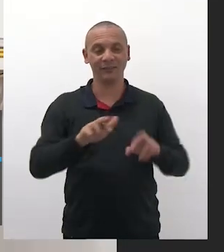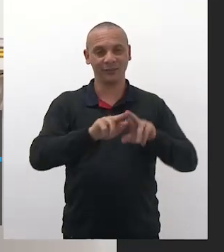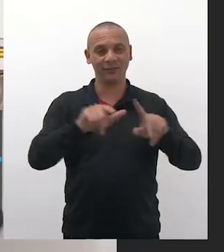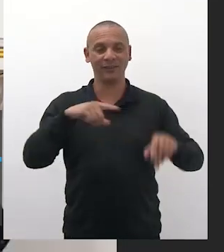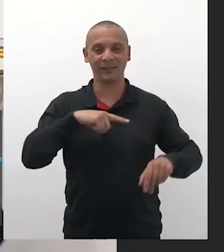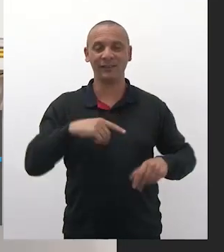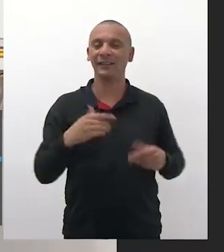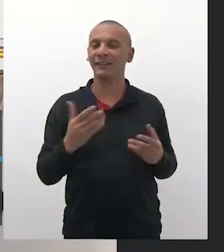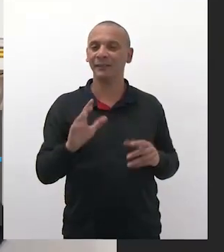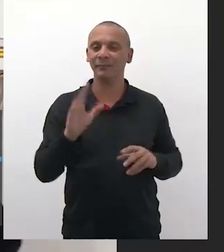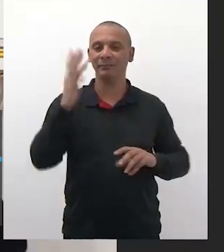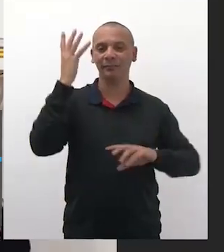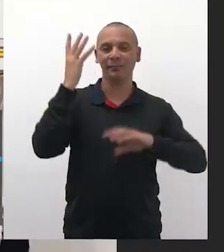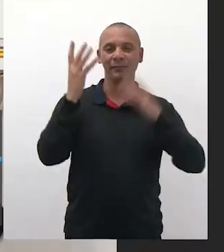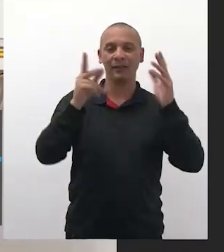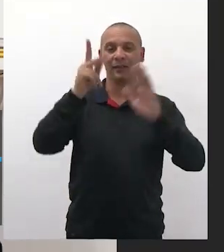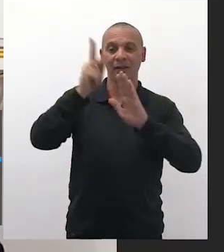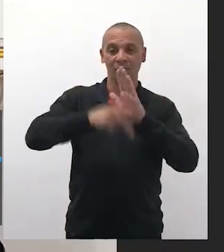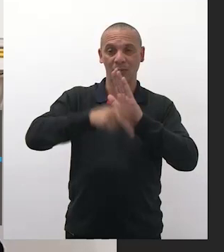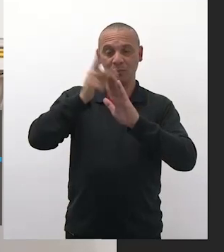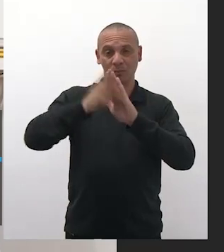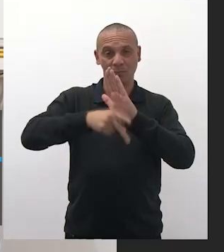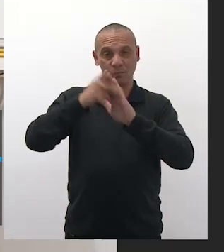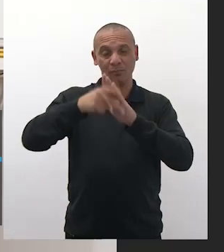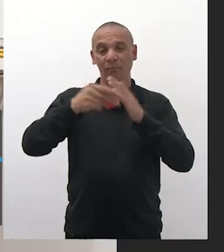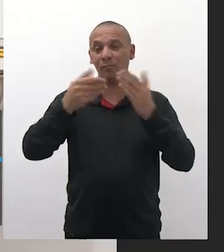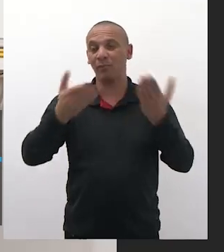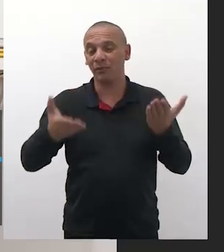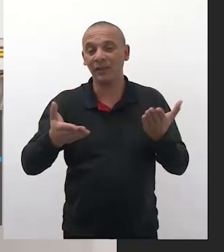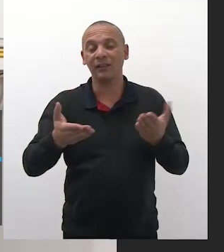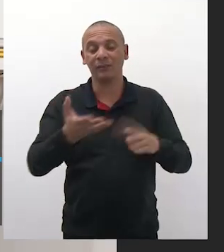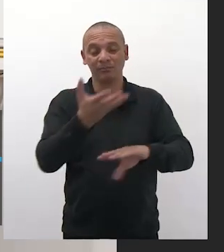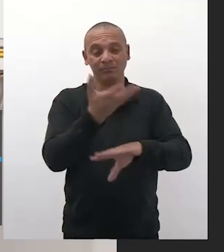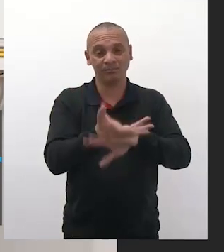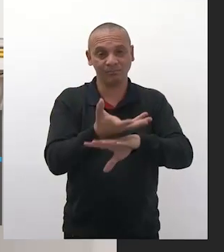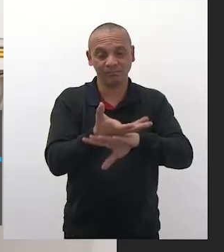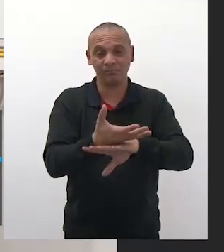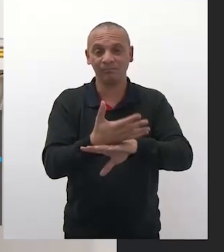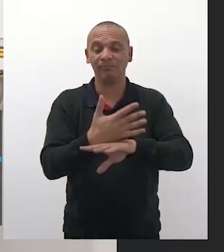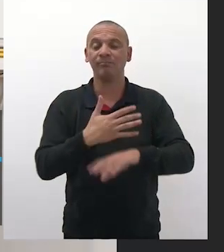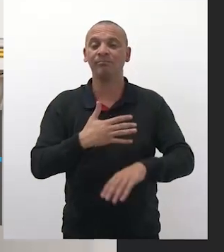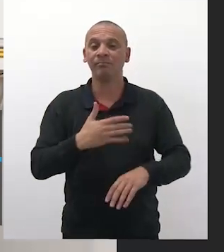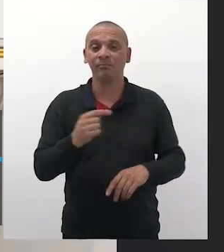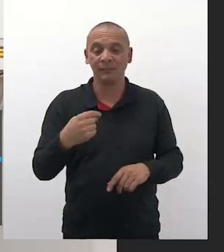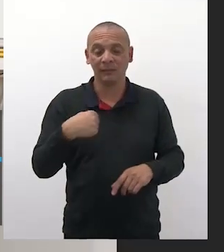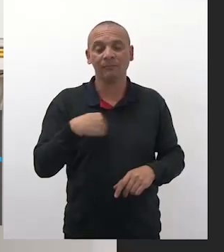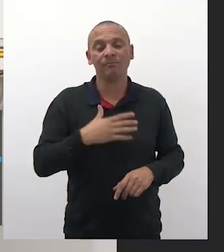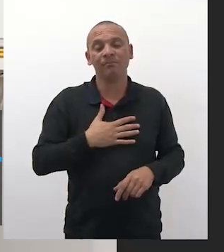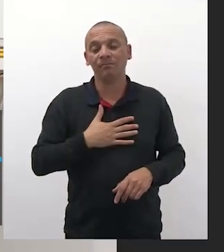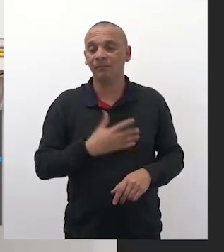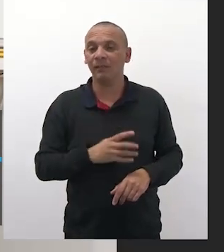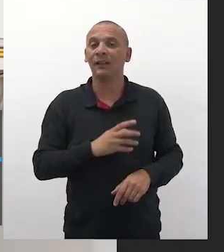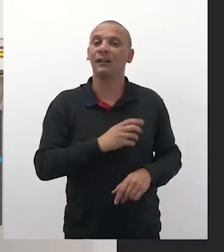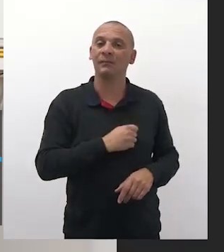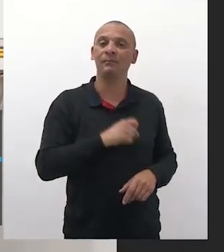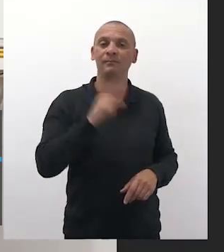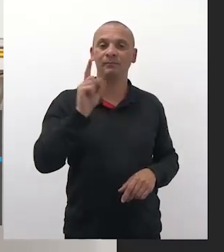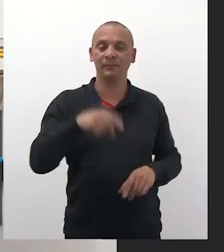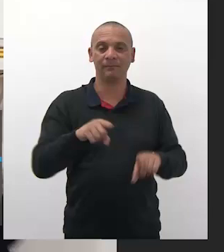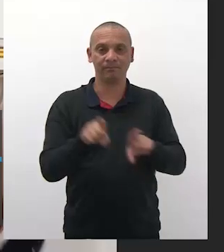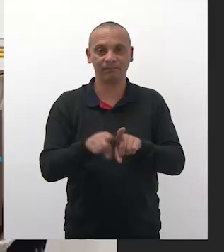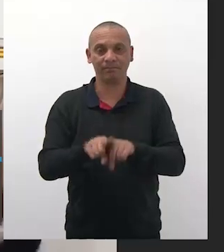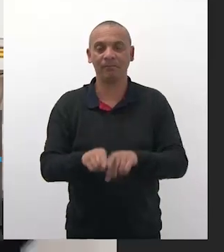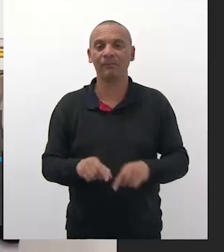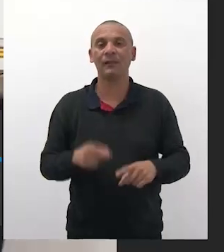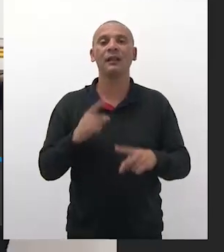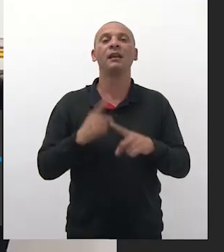Então, foi assim, um projeto, é uma disciplina que é a minha paixão da escola integral, sabe? Porque